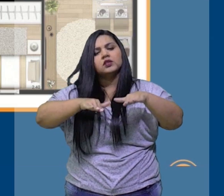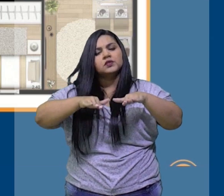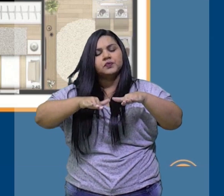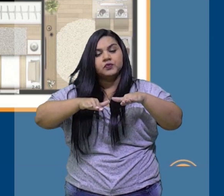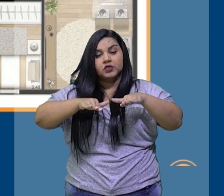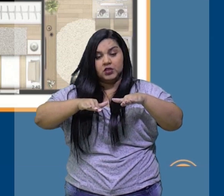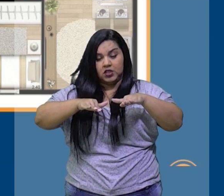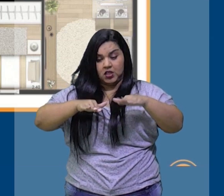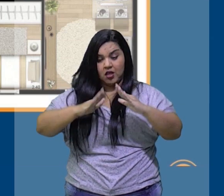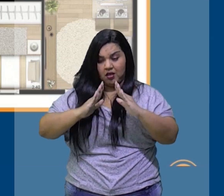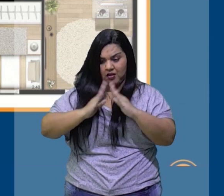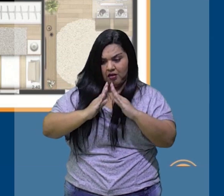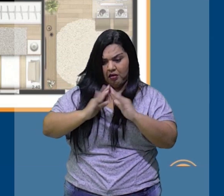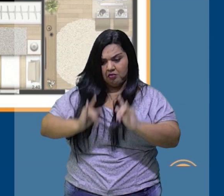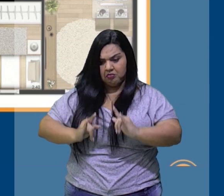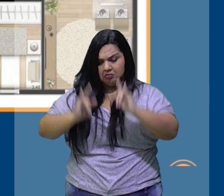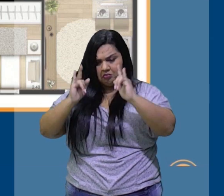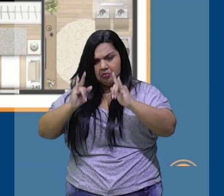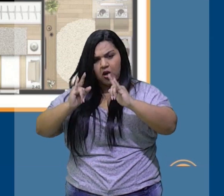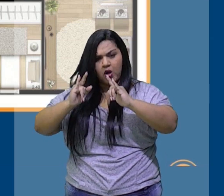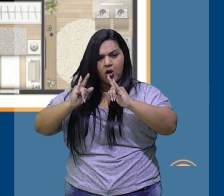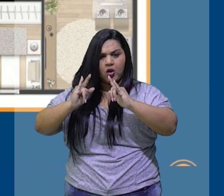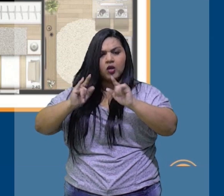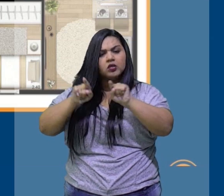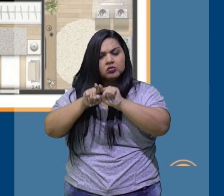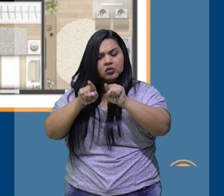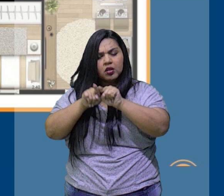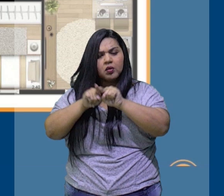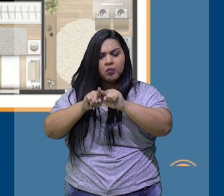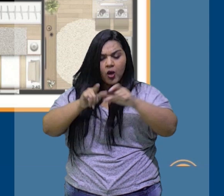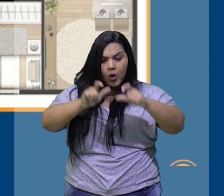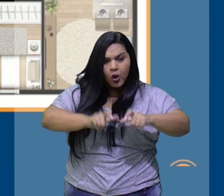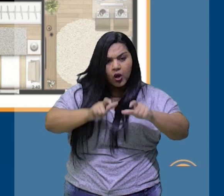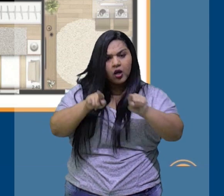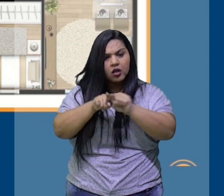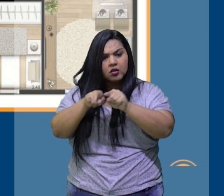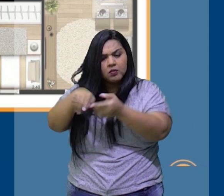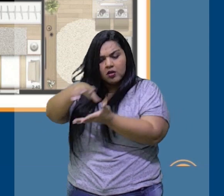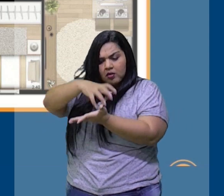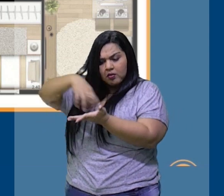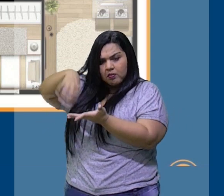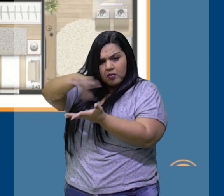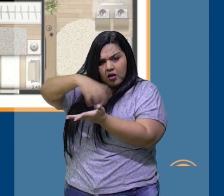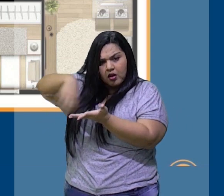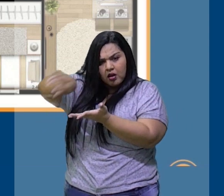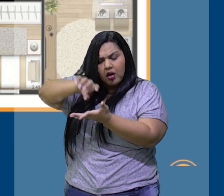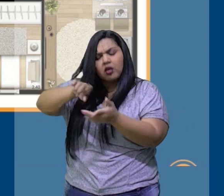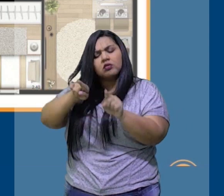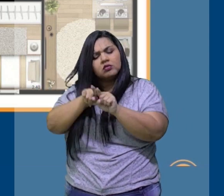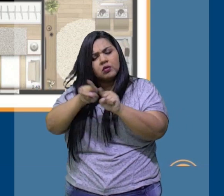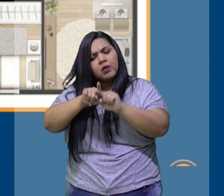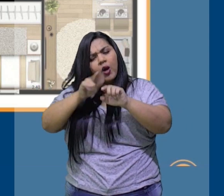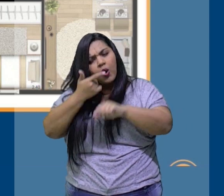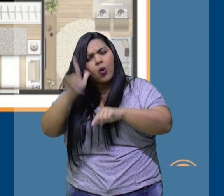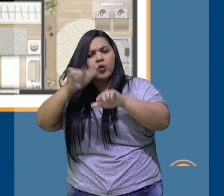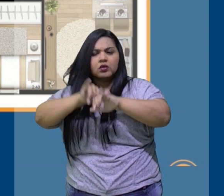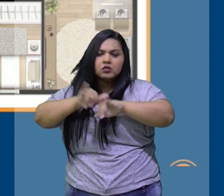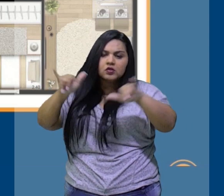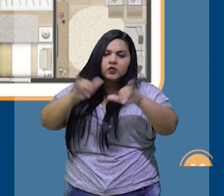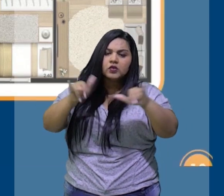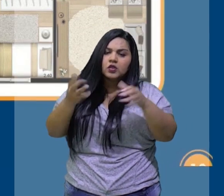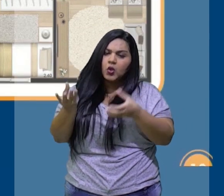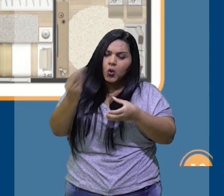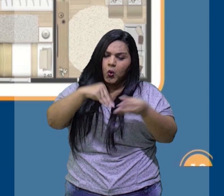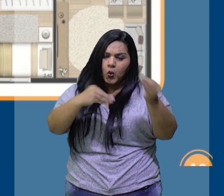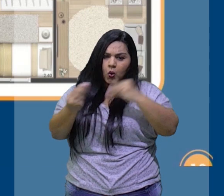aí as moradias, os bairros, parques, entre outras informações que a gente pode colocar em uma